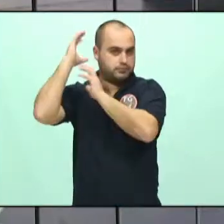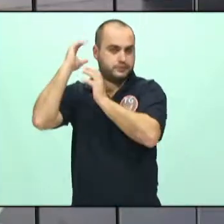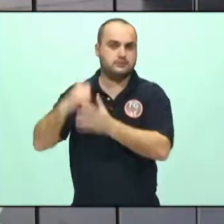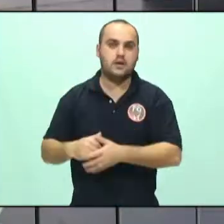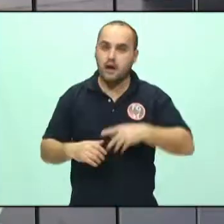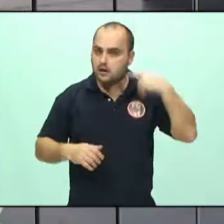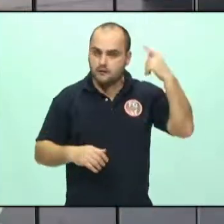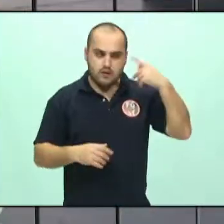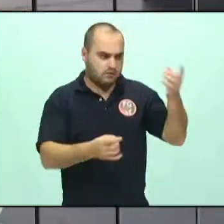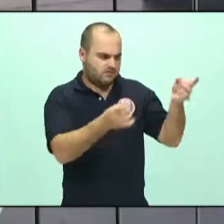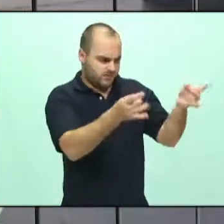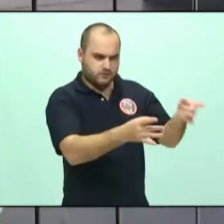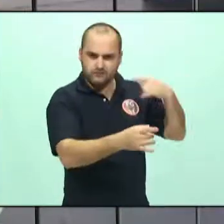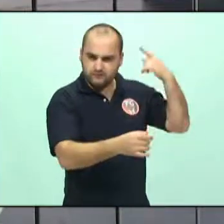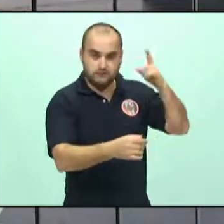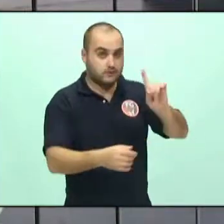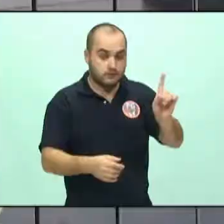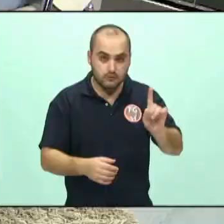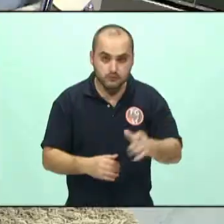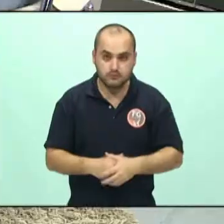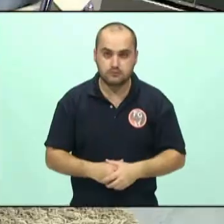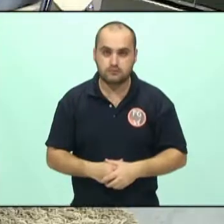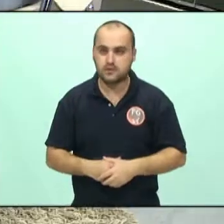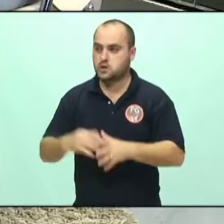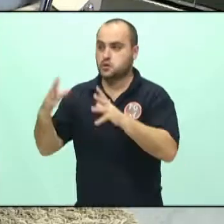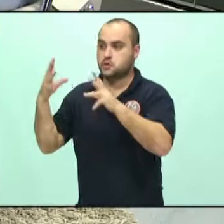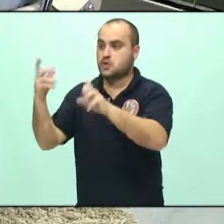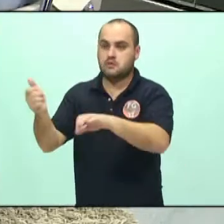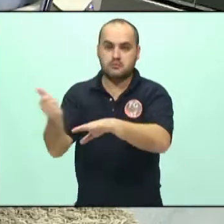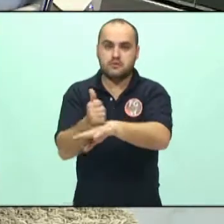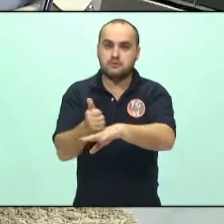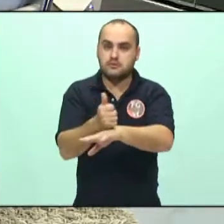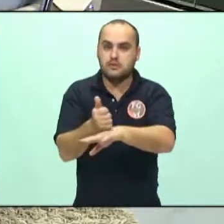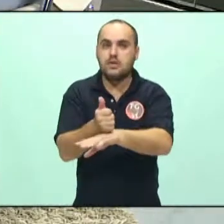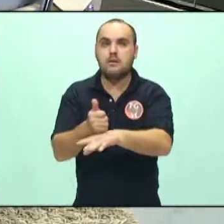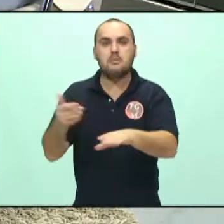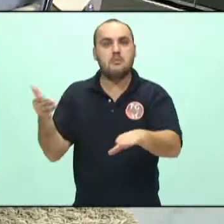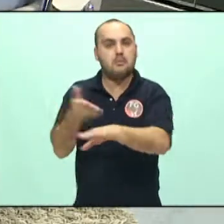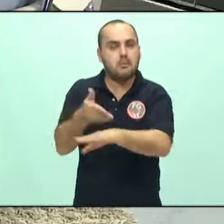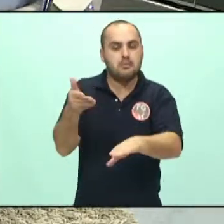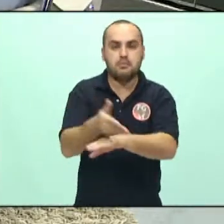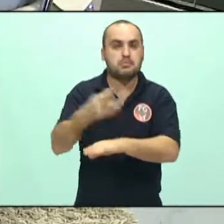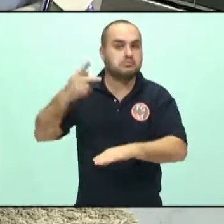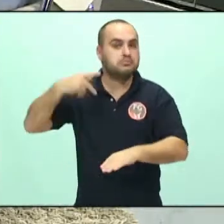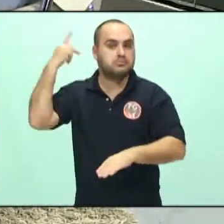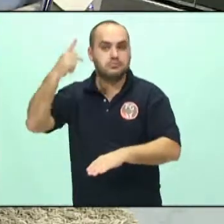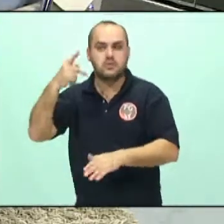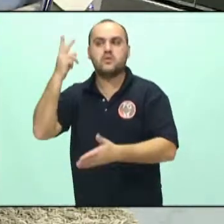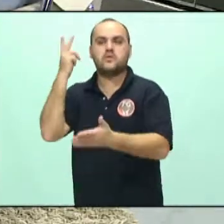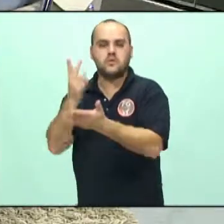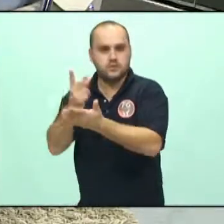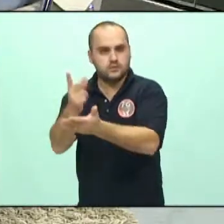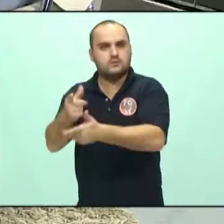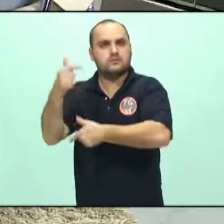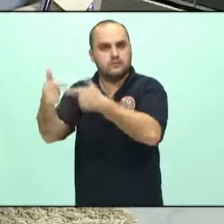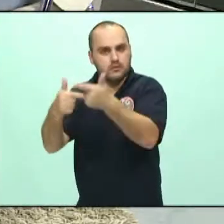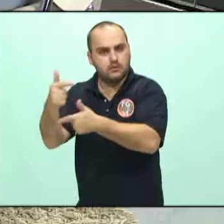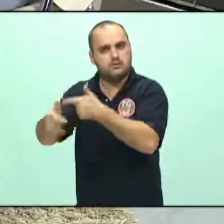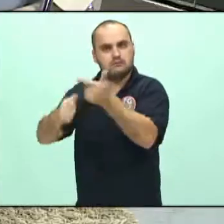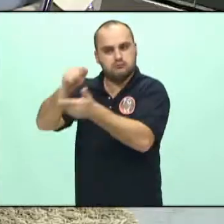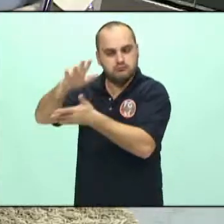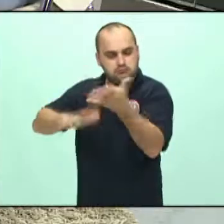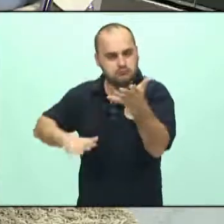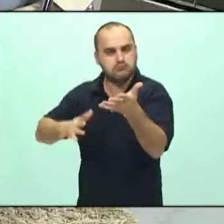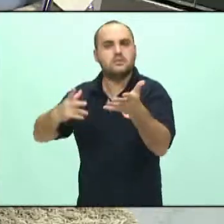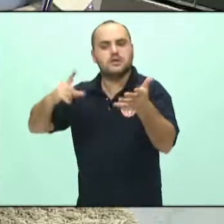não deixa de ser advogado. Todos os profissionais, quando participam da política, eles continuam exercendo suas atividades. E